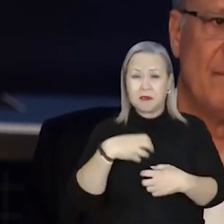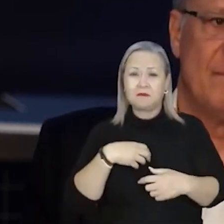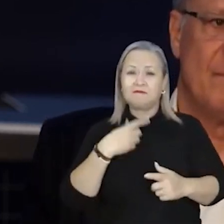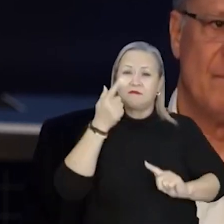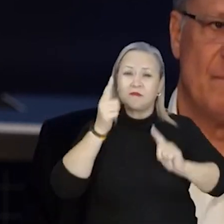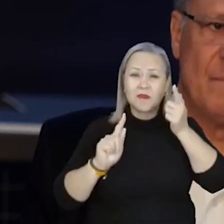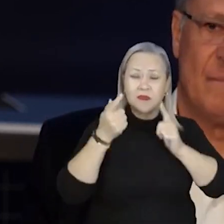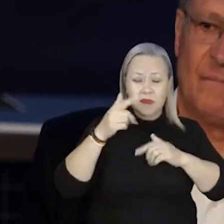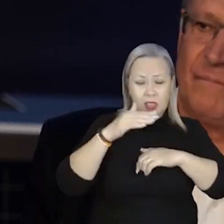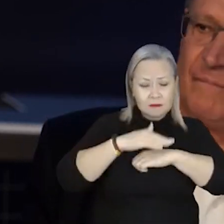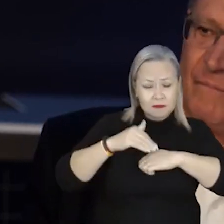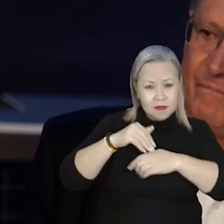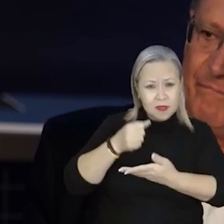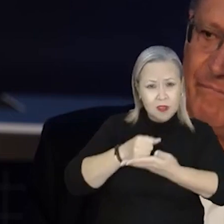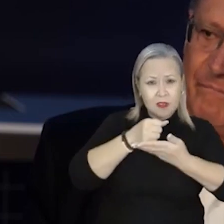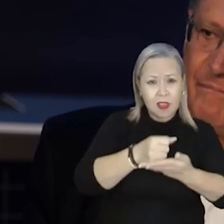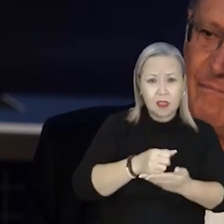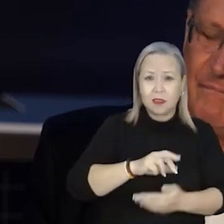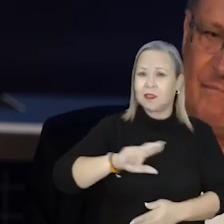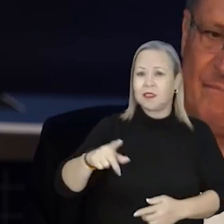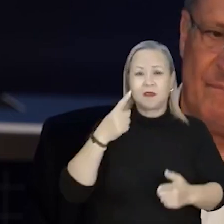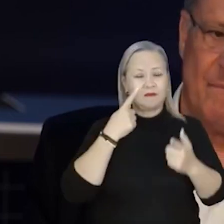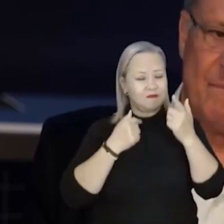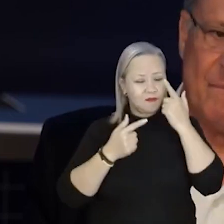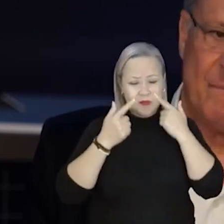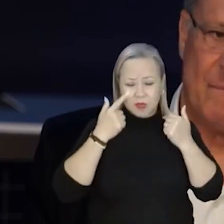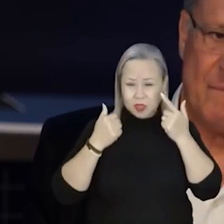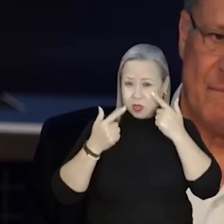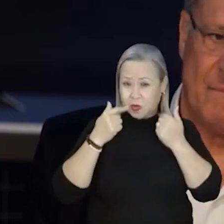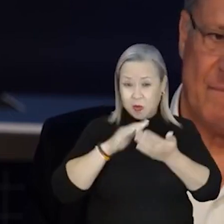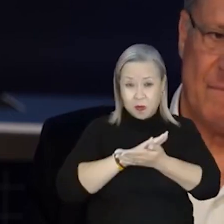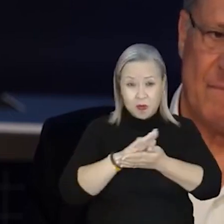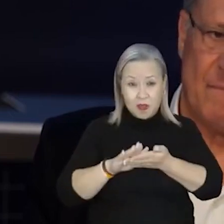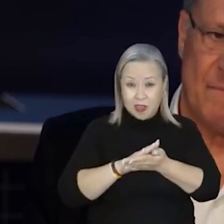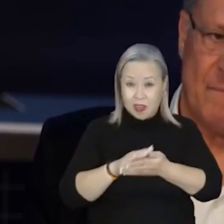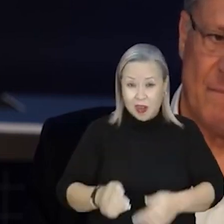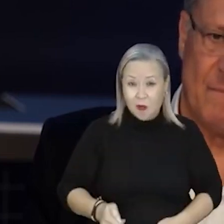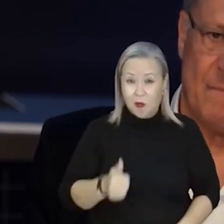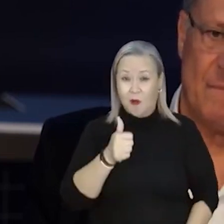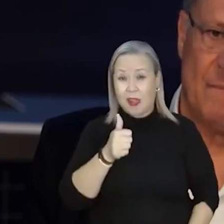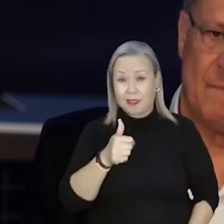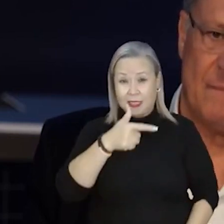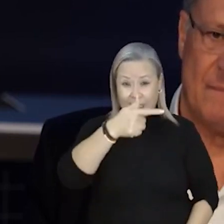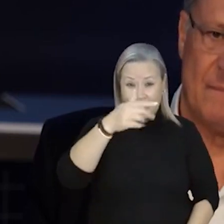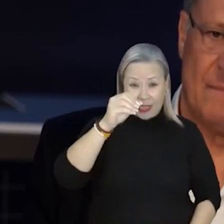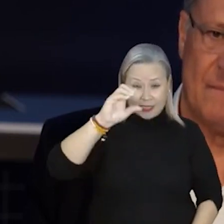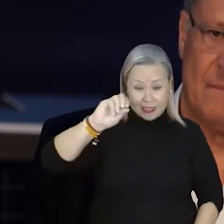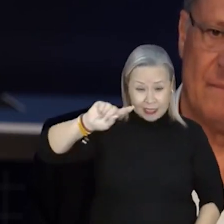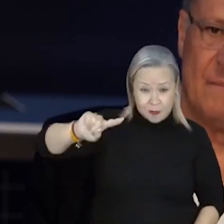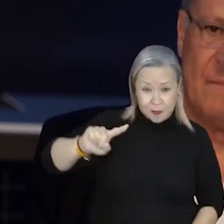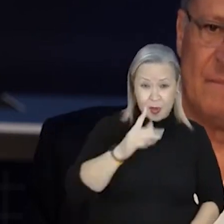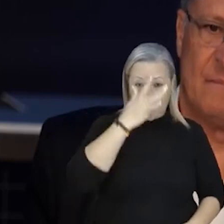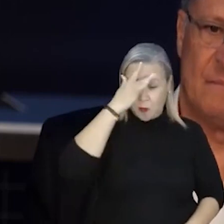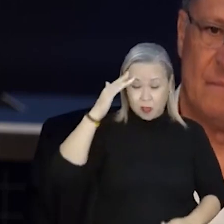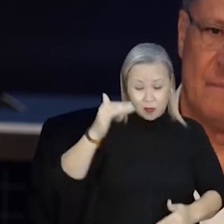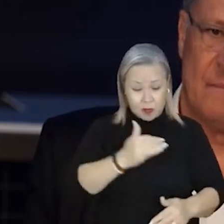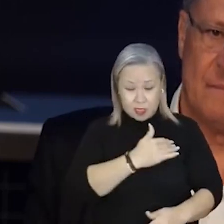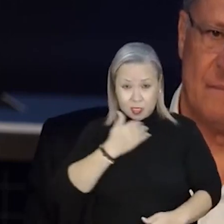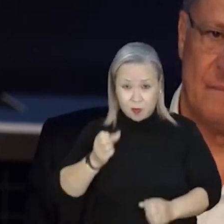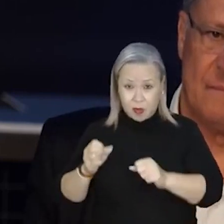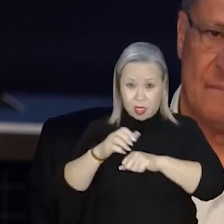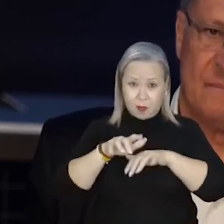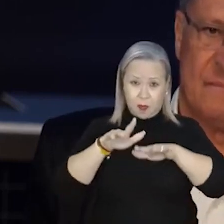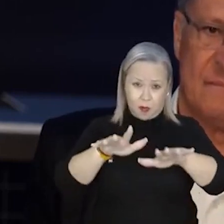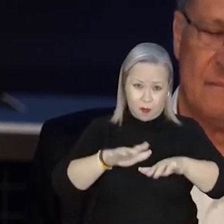figura que não chorou uma lágrima por quase 700 mil pessoas que morreram do Covid e dos quais ele vai carregar